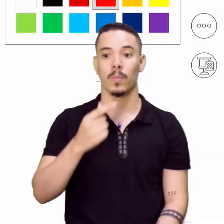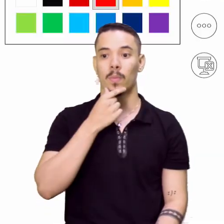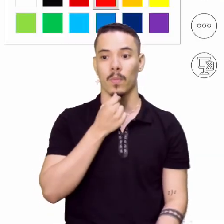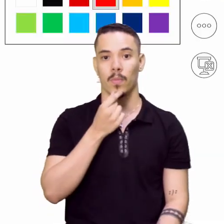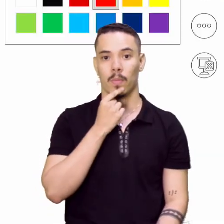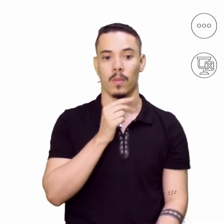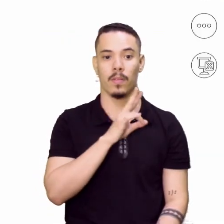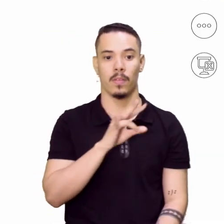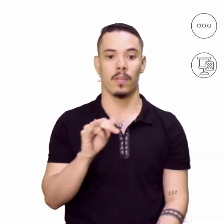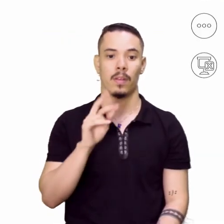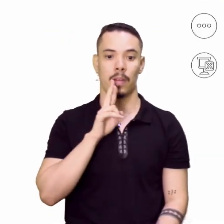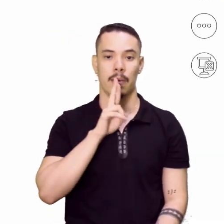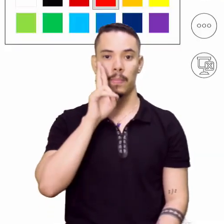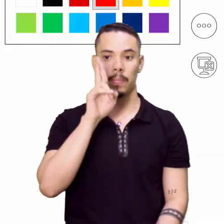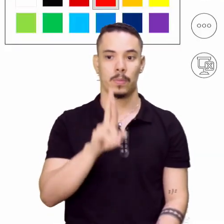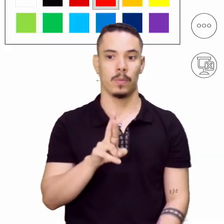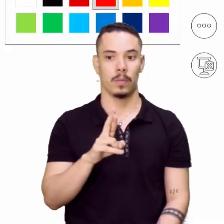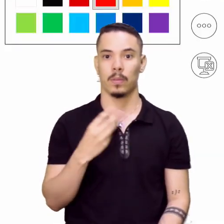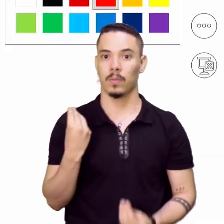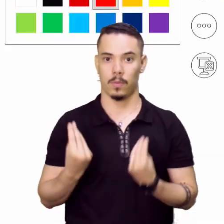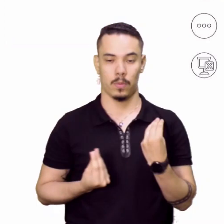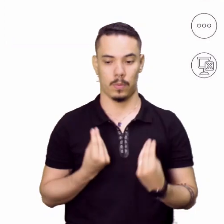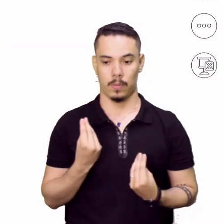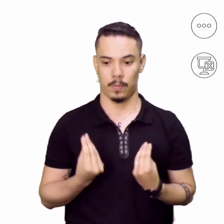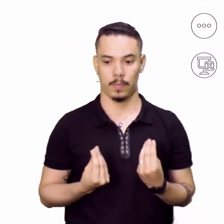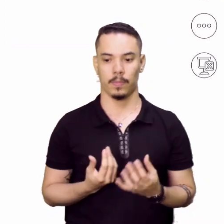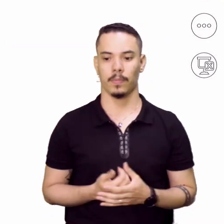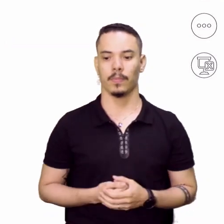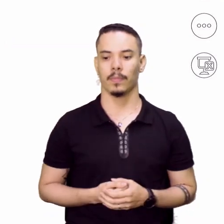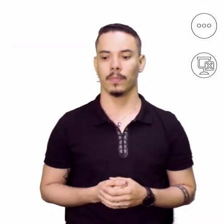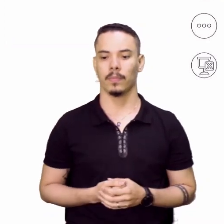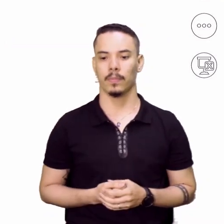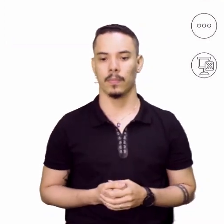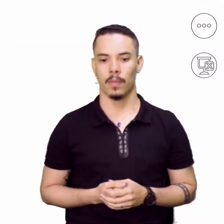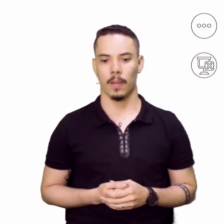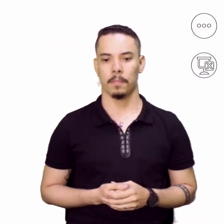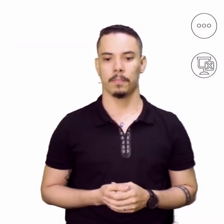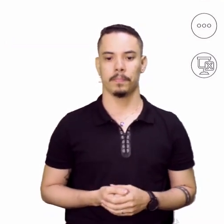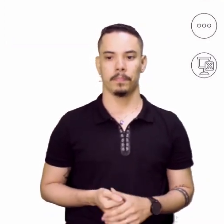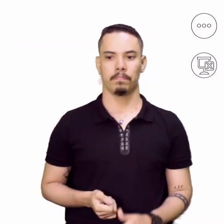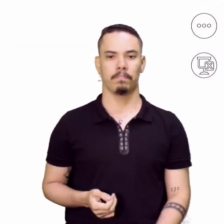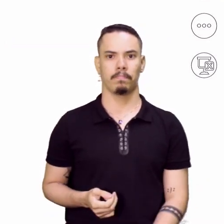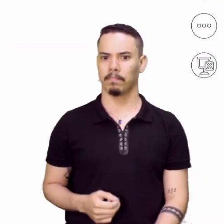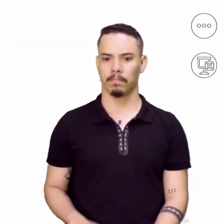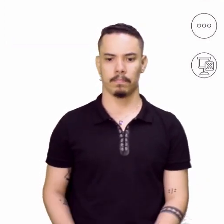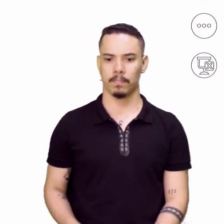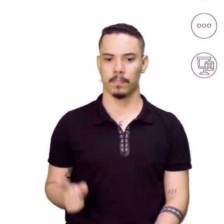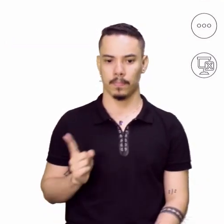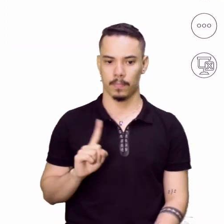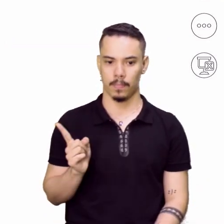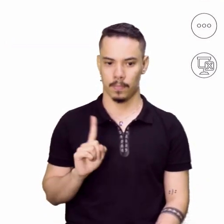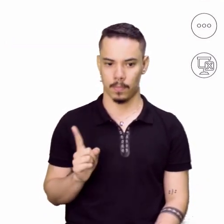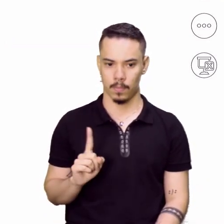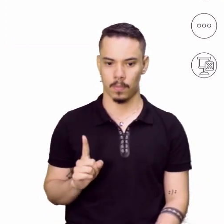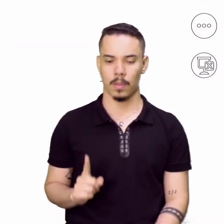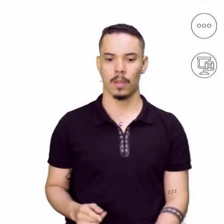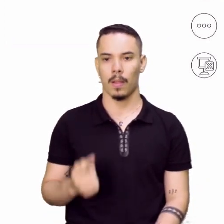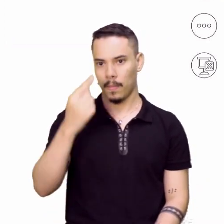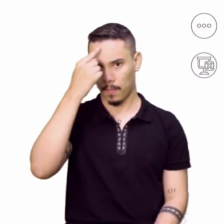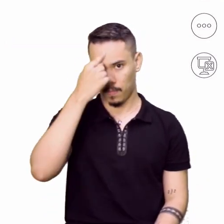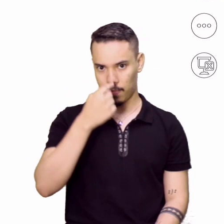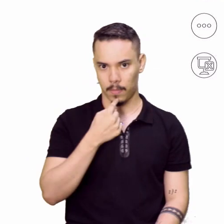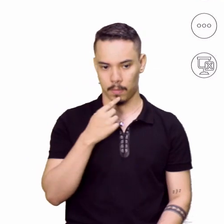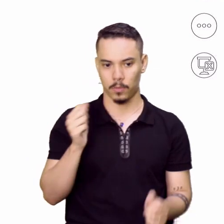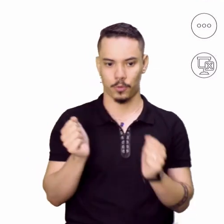vai responder a seguinte forma da seguinte forma ele diz o seguinte no Olha a imagem aqui relacionado à